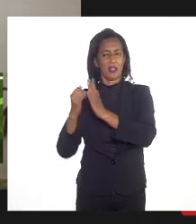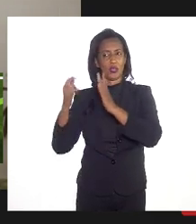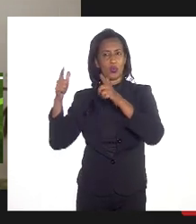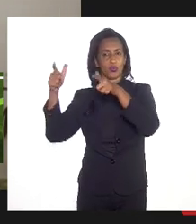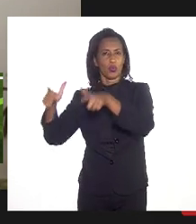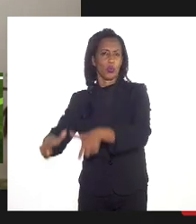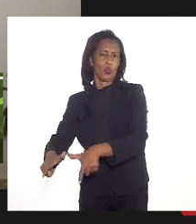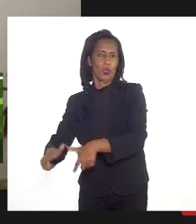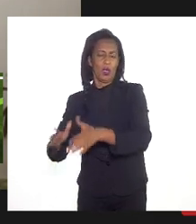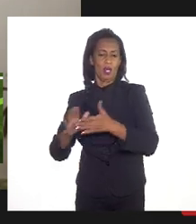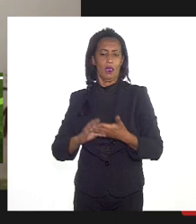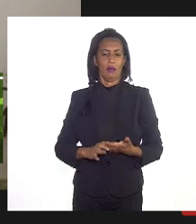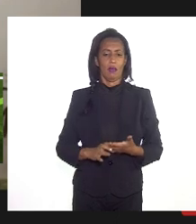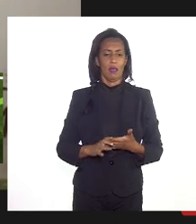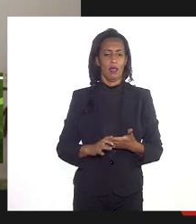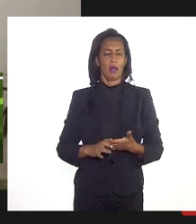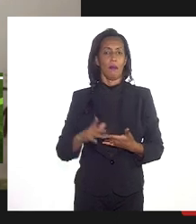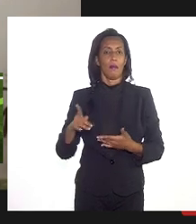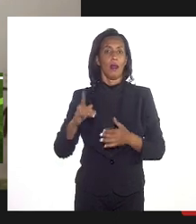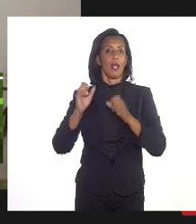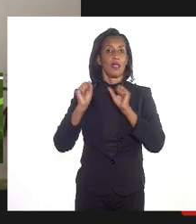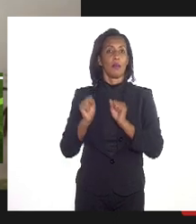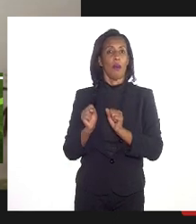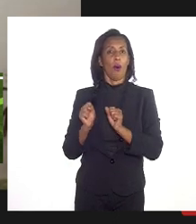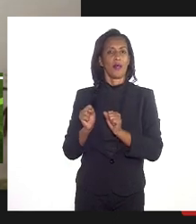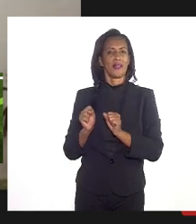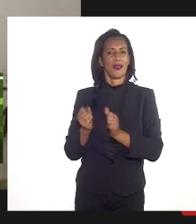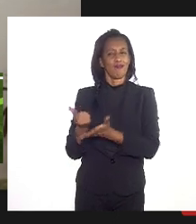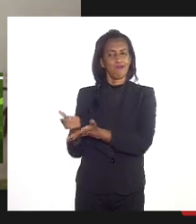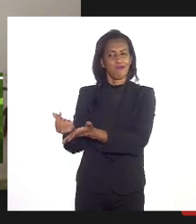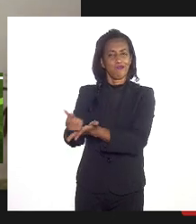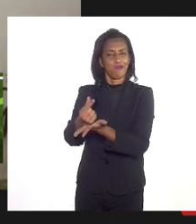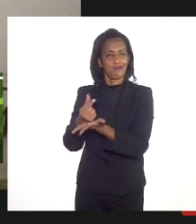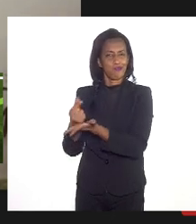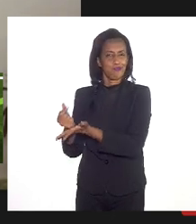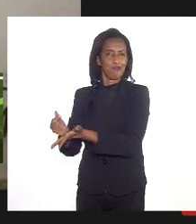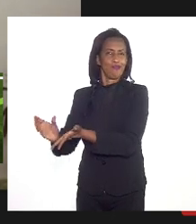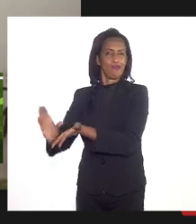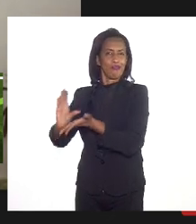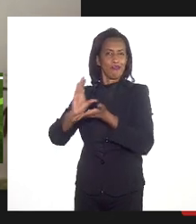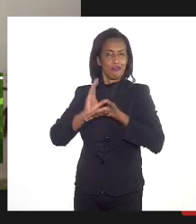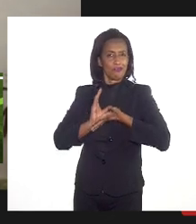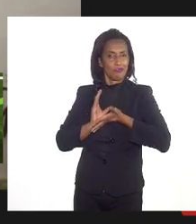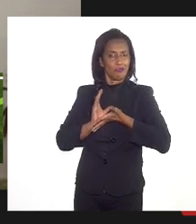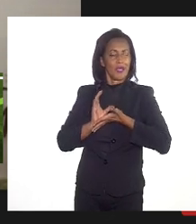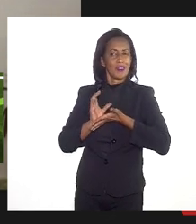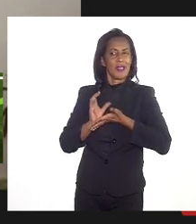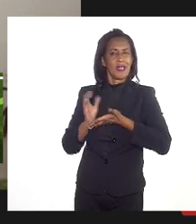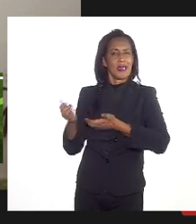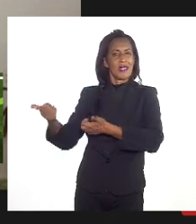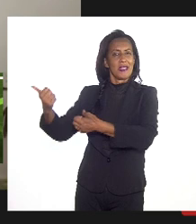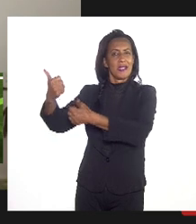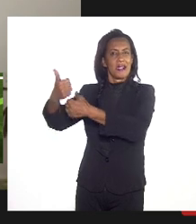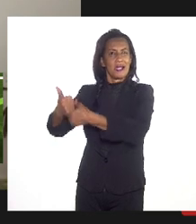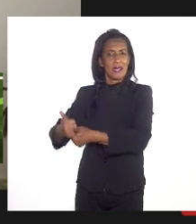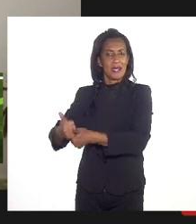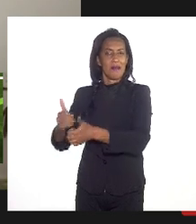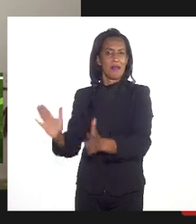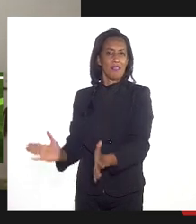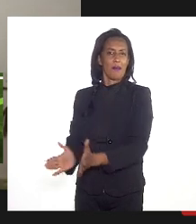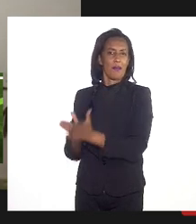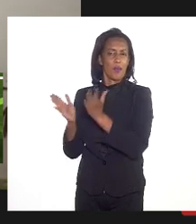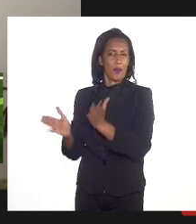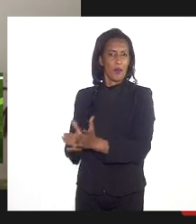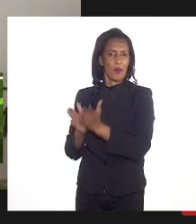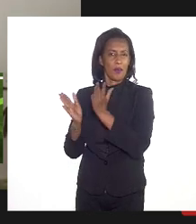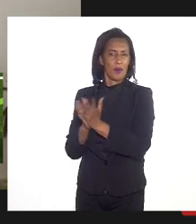território justamente para que possa lucrar em cima da vulnerabilização e da